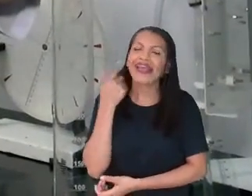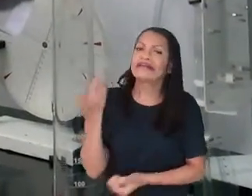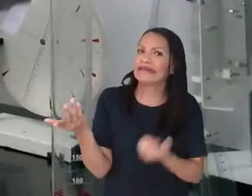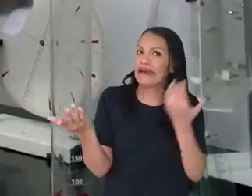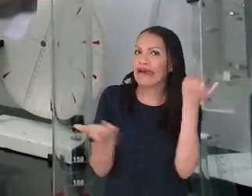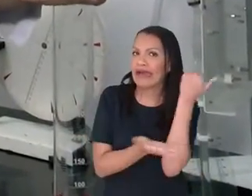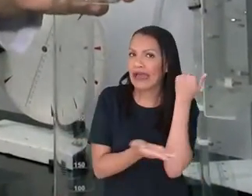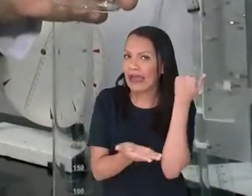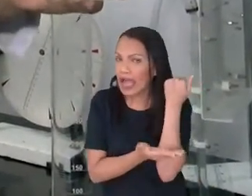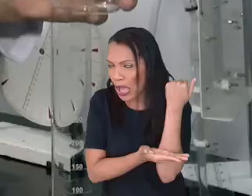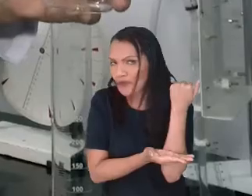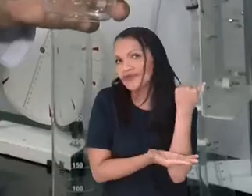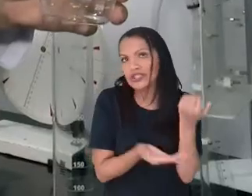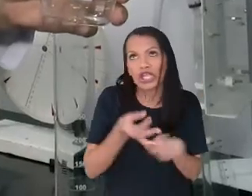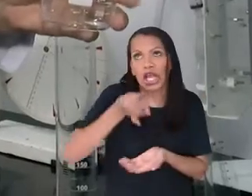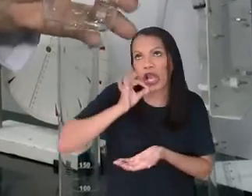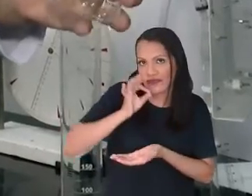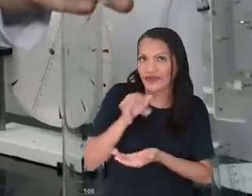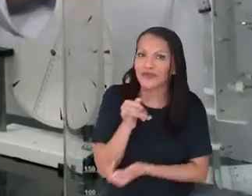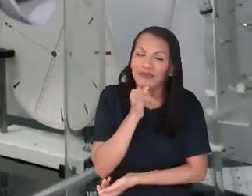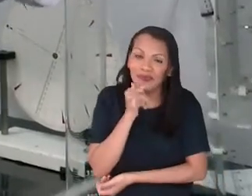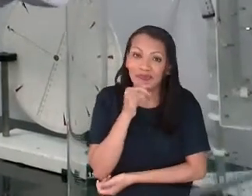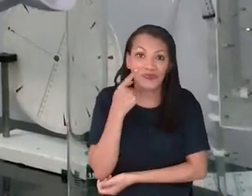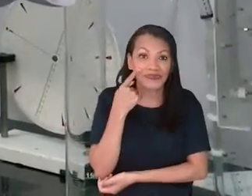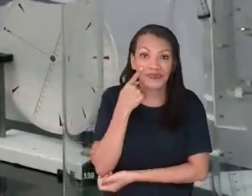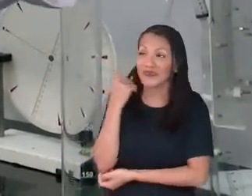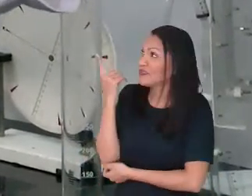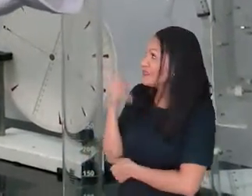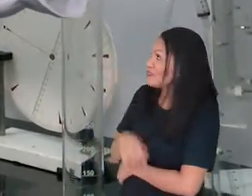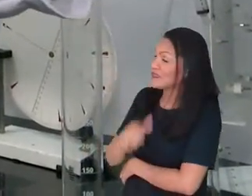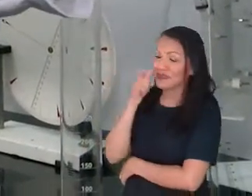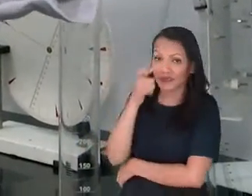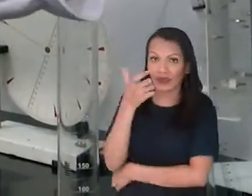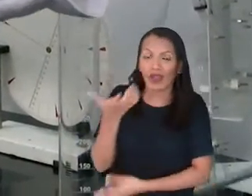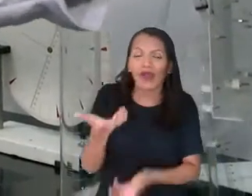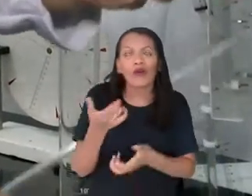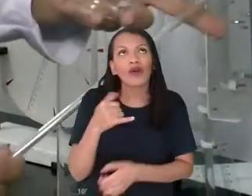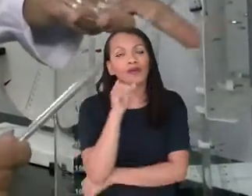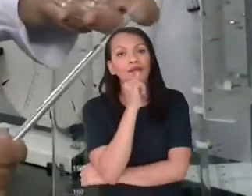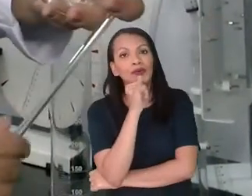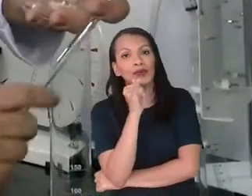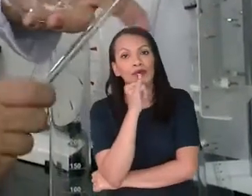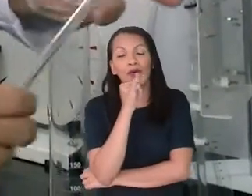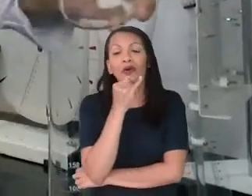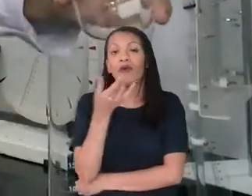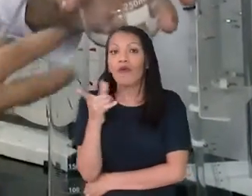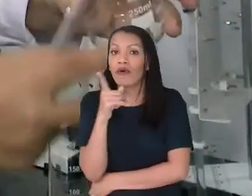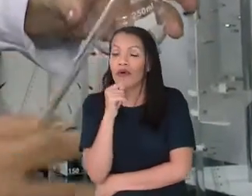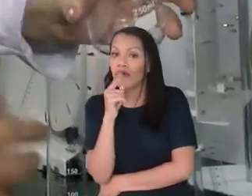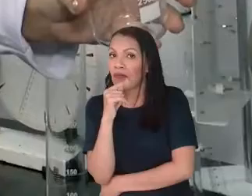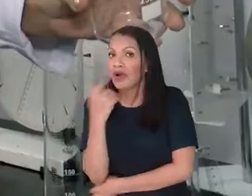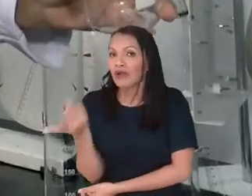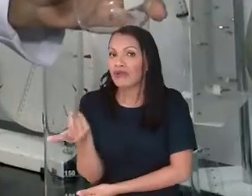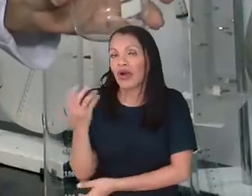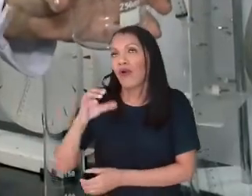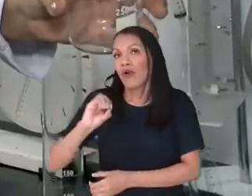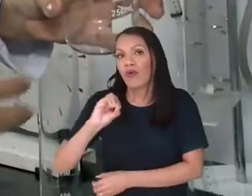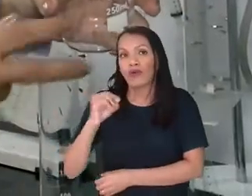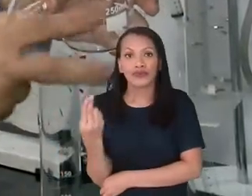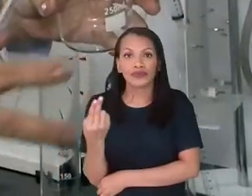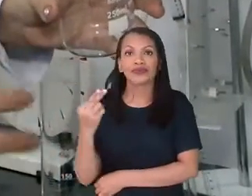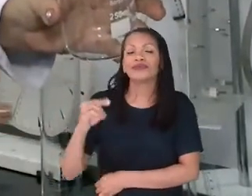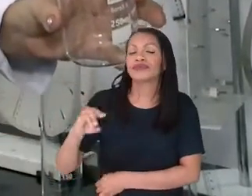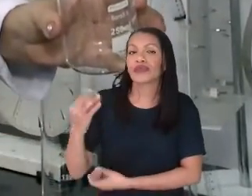respingar. Mas veja que interessante. Imagine que eu queira transportar um ácido ou